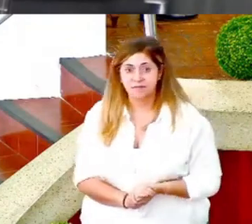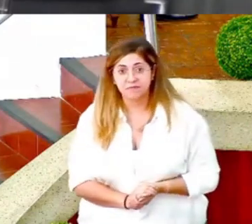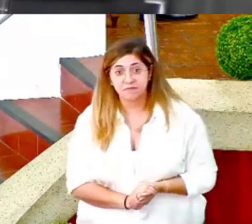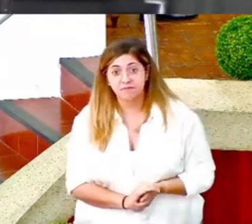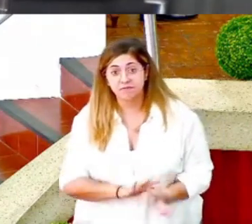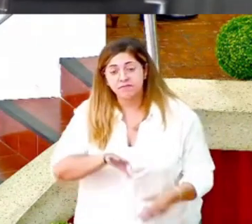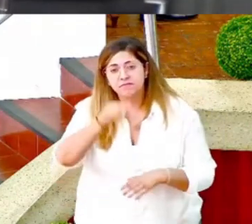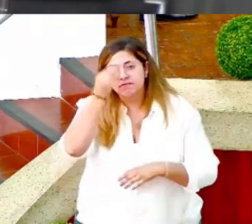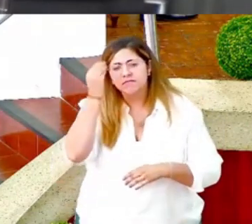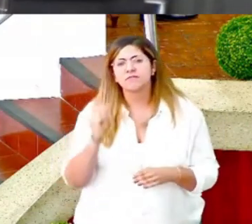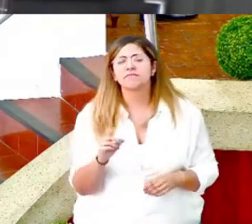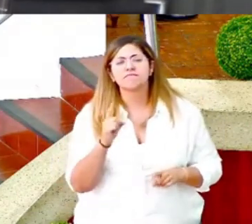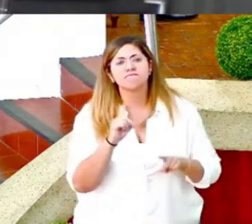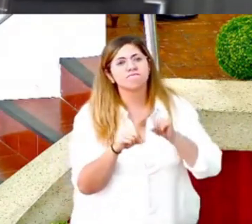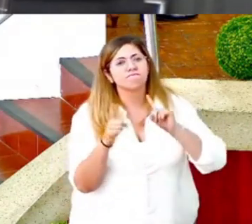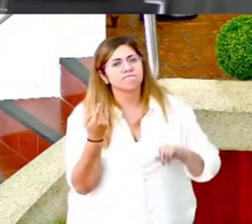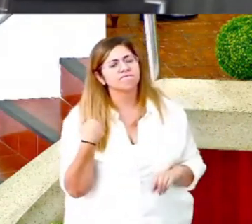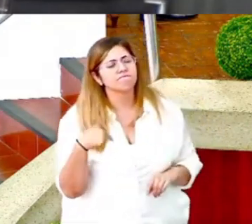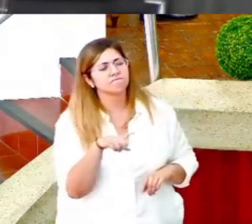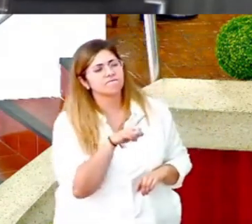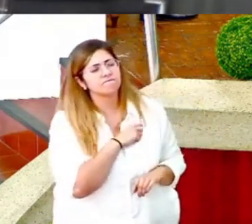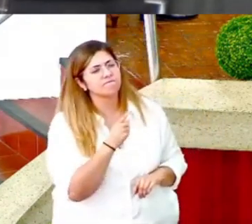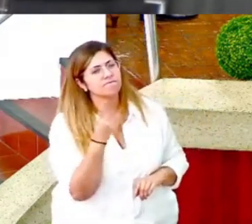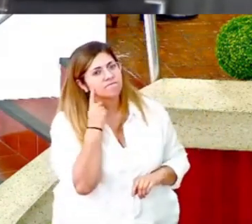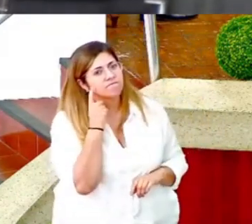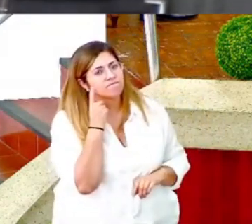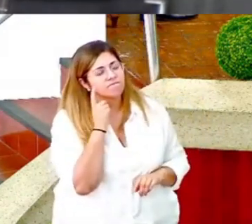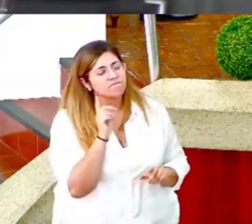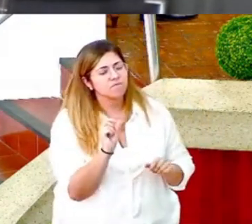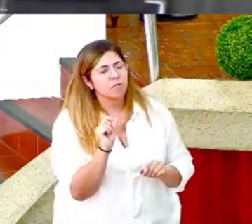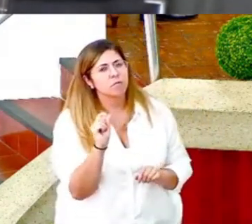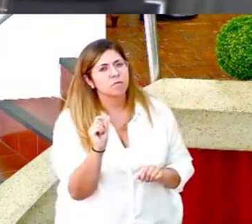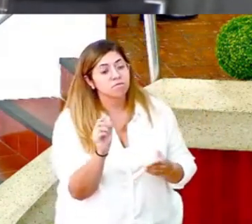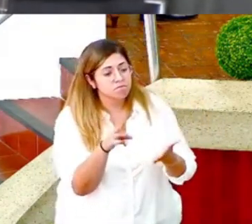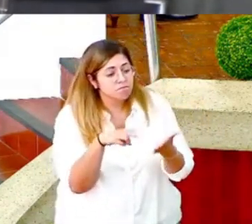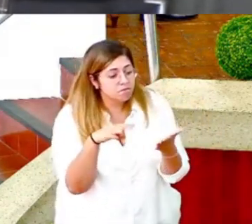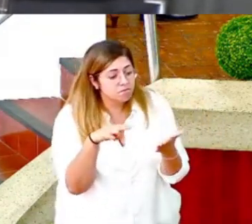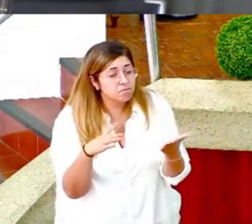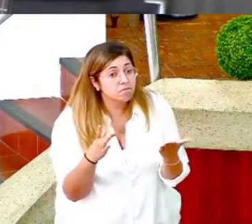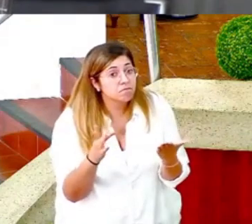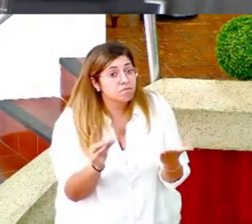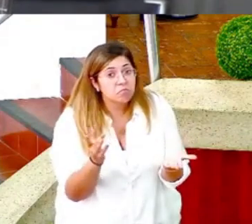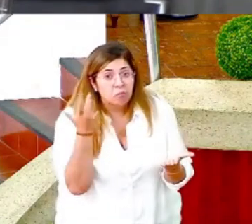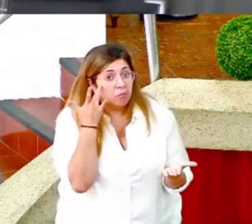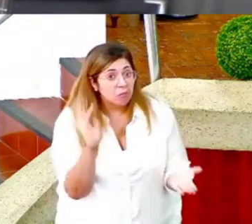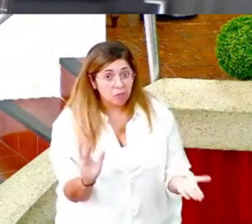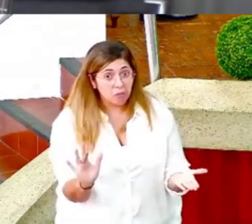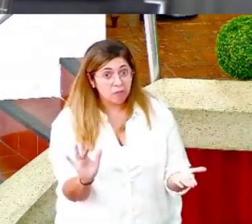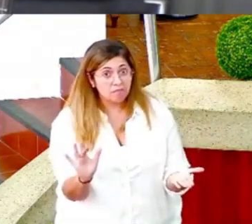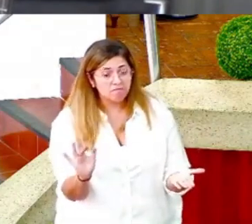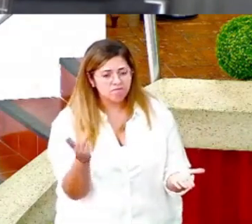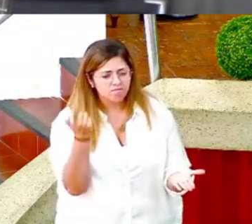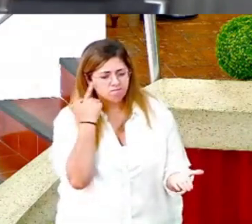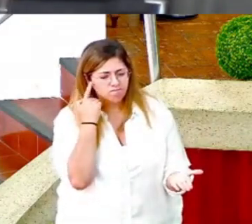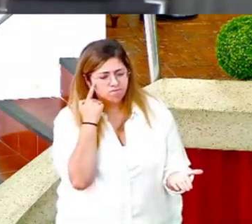Já pensou você ler um livro e isso impactar tanto o seu coração que você diz, está tudo errado,